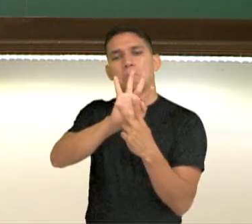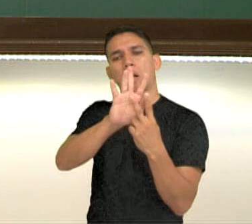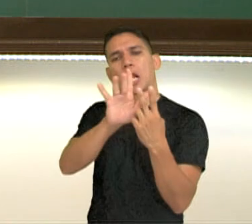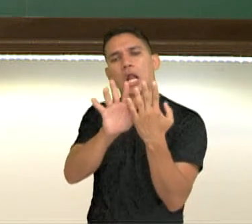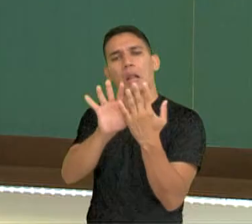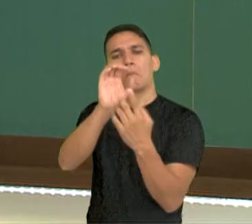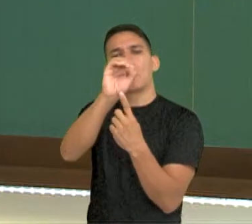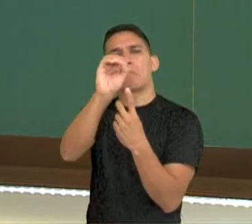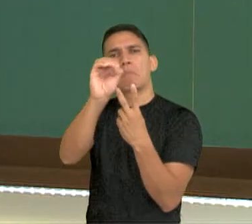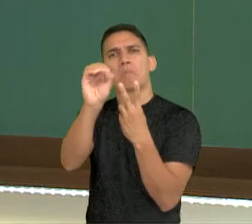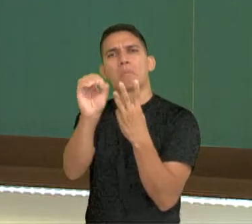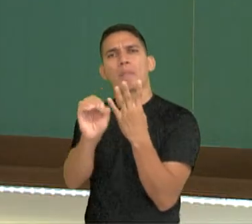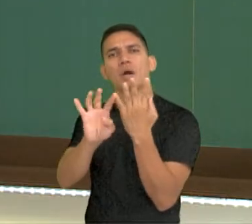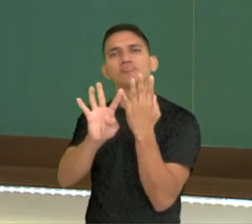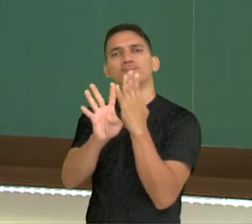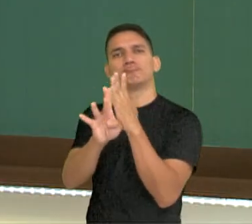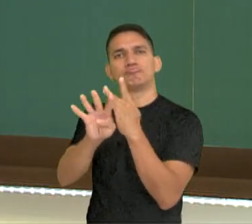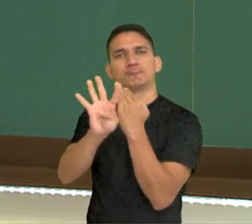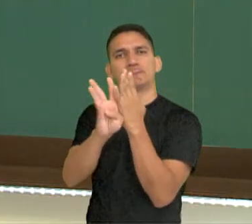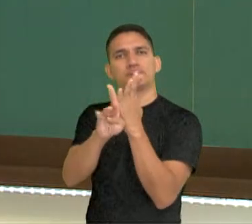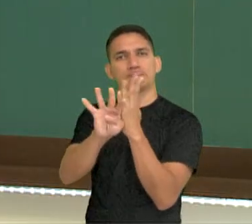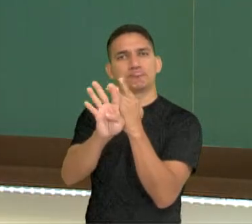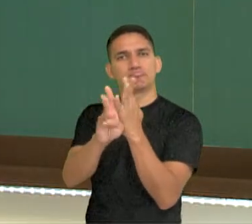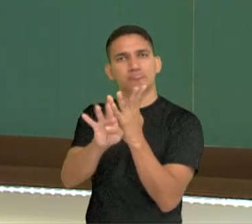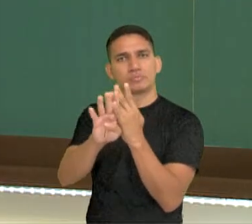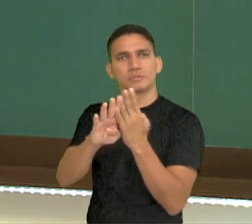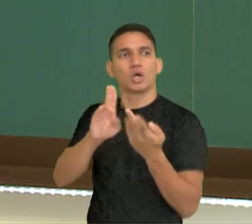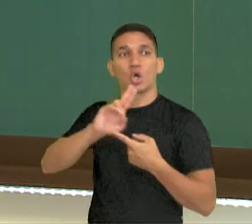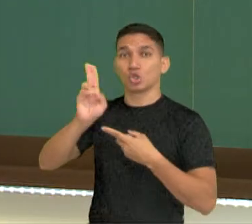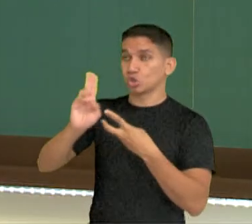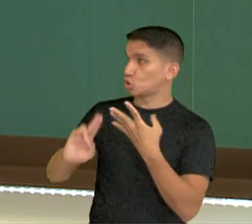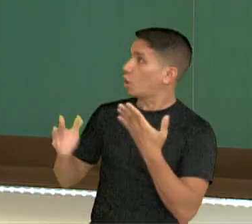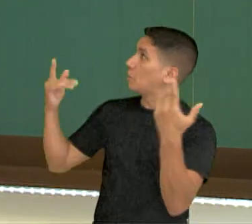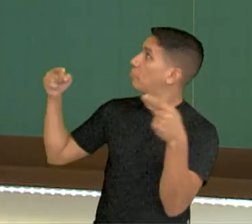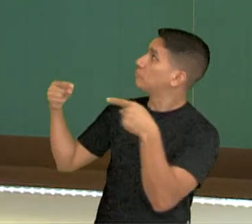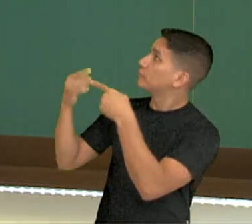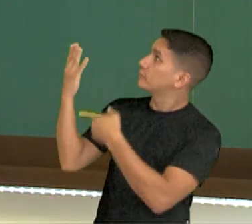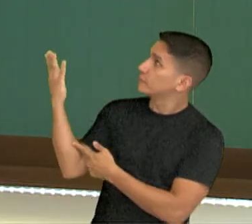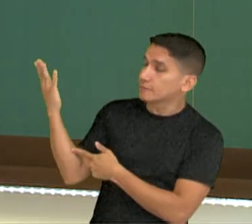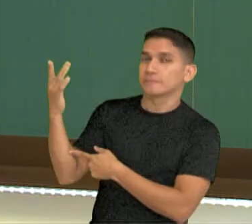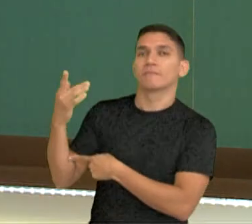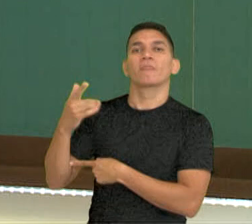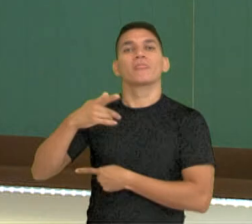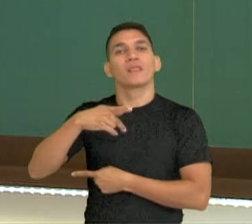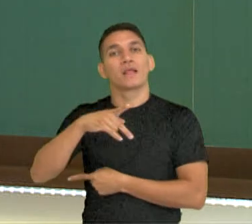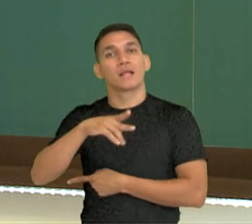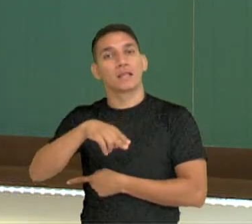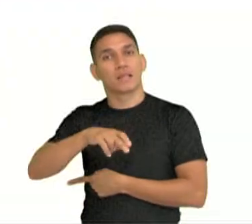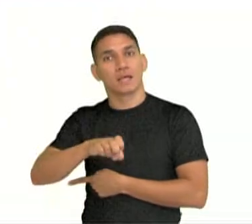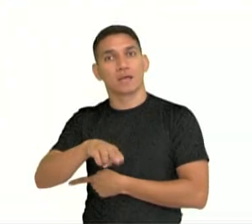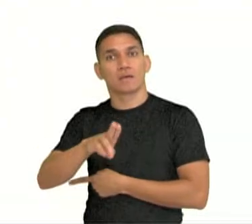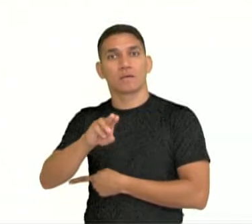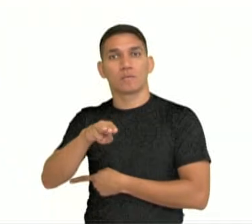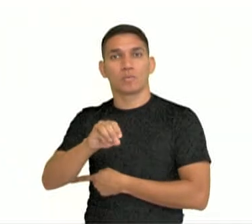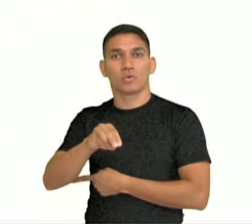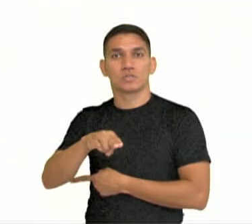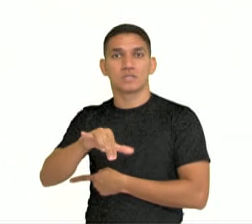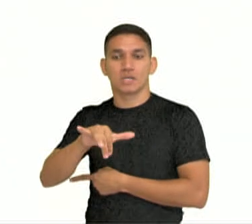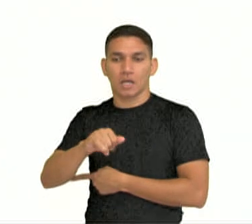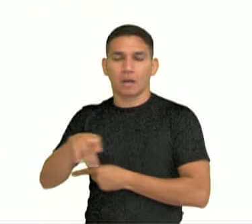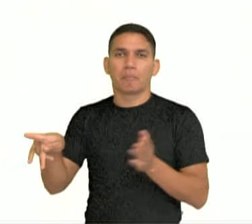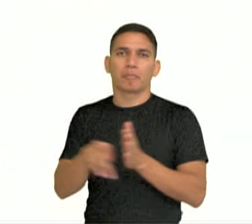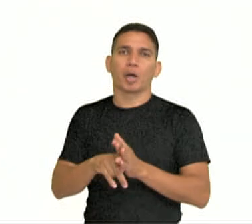enfileirados, um do ladinho do outro, chamamos de streptococcus. Streptococcus pneumoniae é uma bactéria, então, causadora da